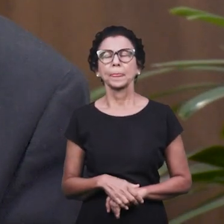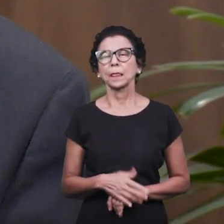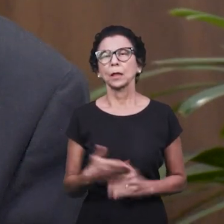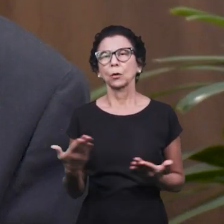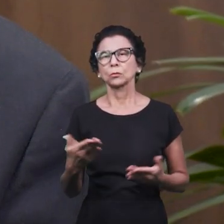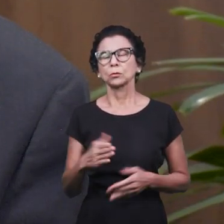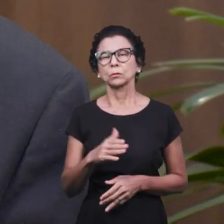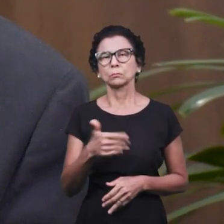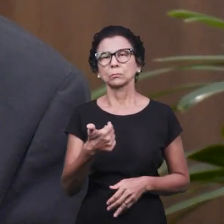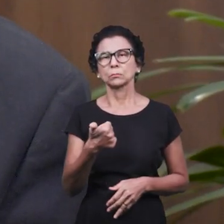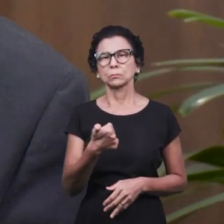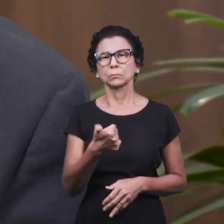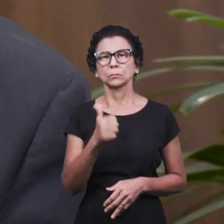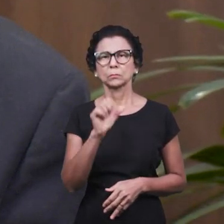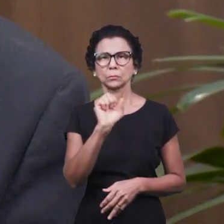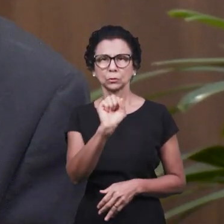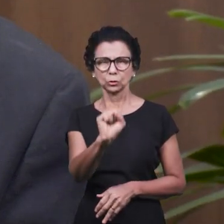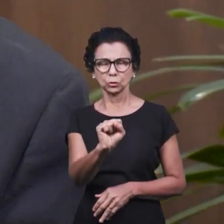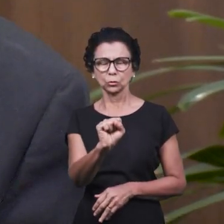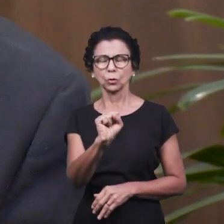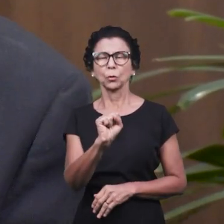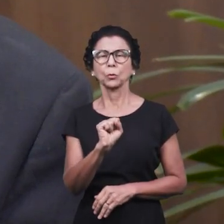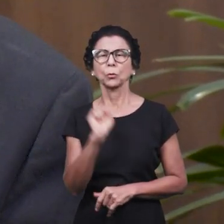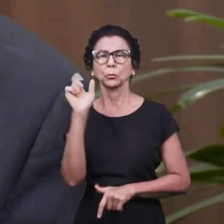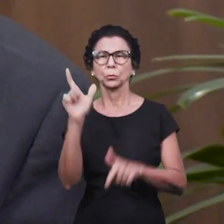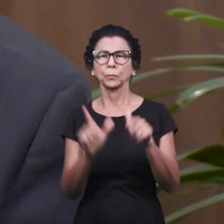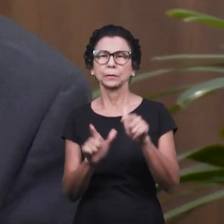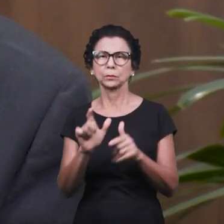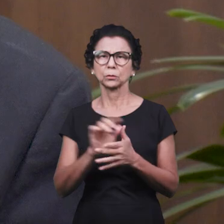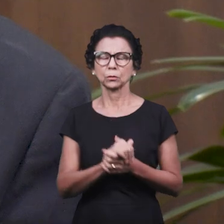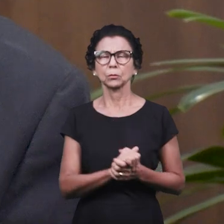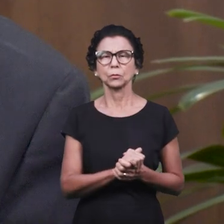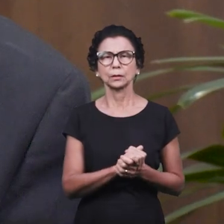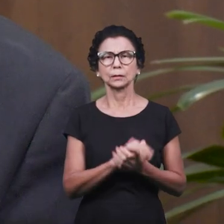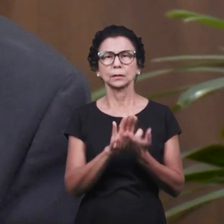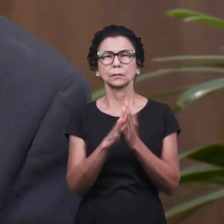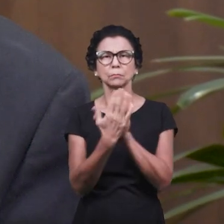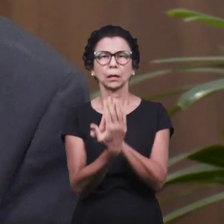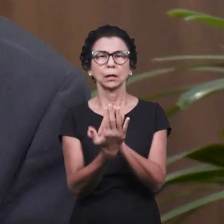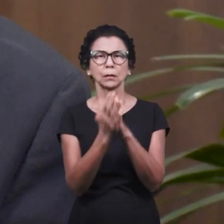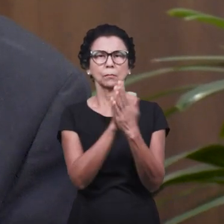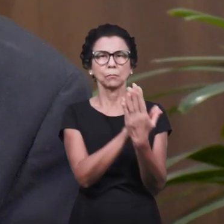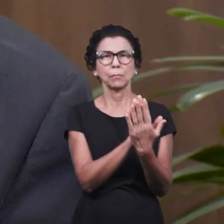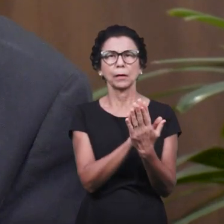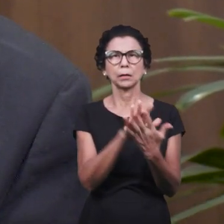intercambistas. Polônia, México, Estados Unidos, Canadá, Austrália, República Tcheca, França...